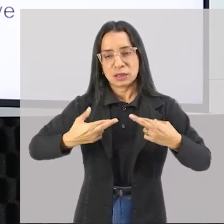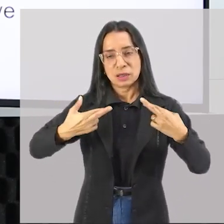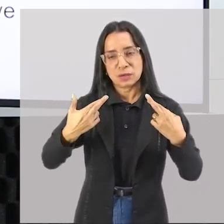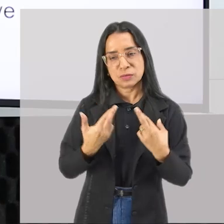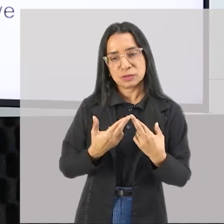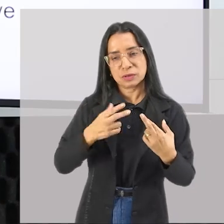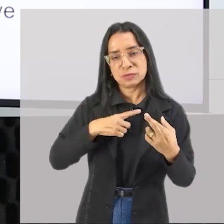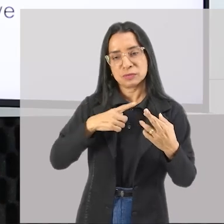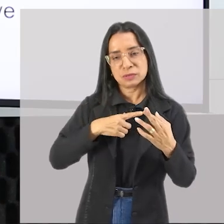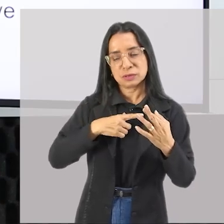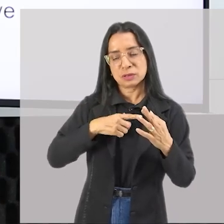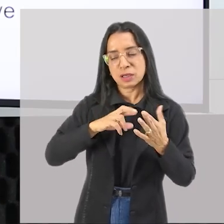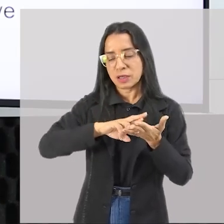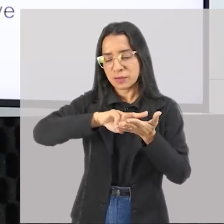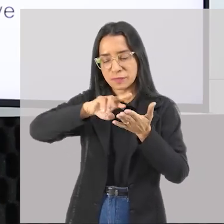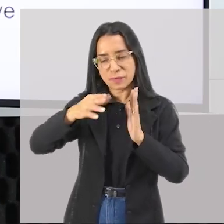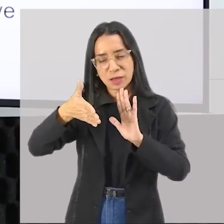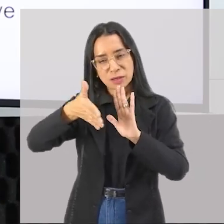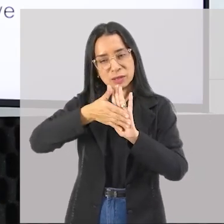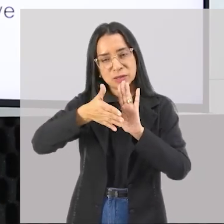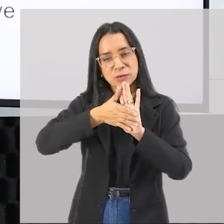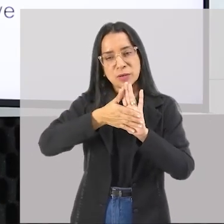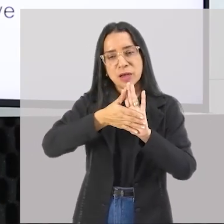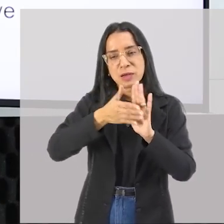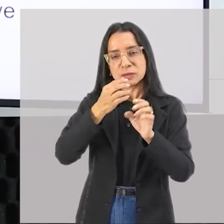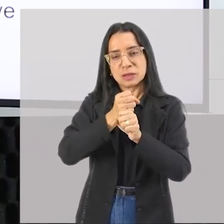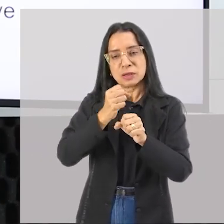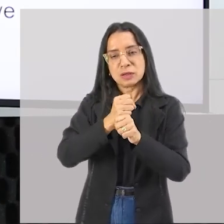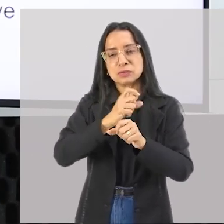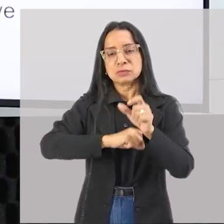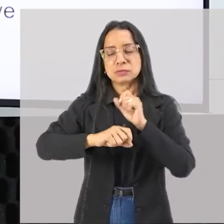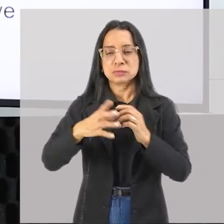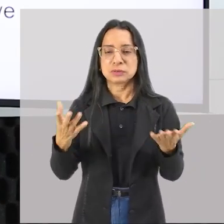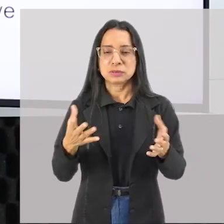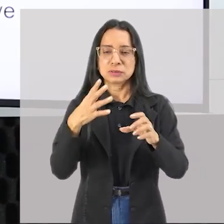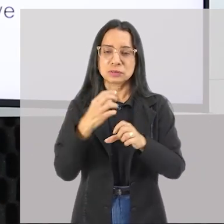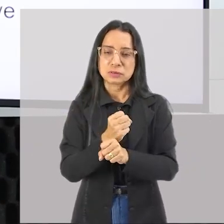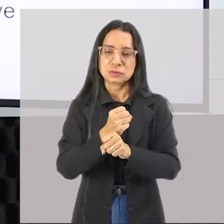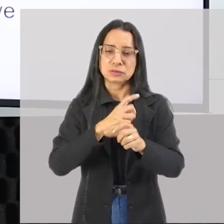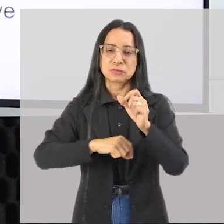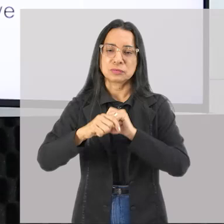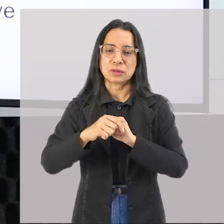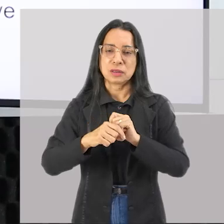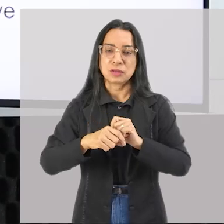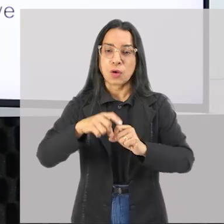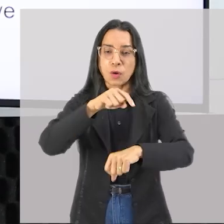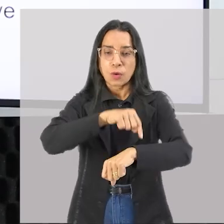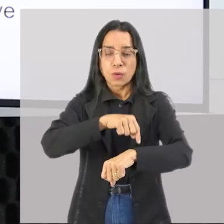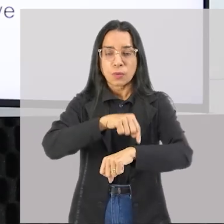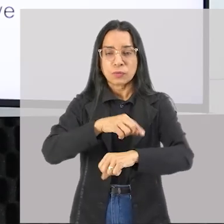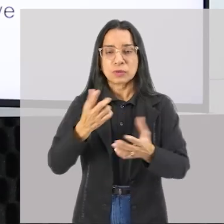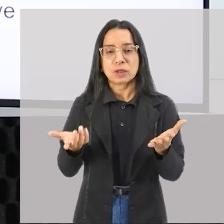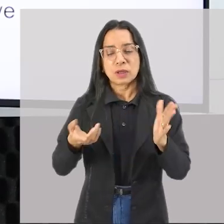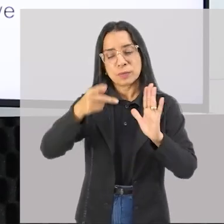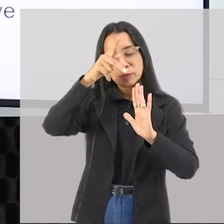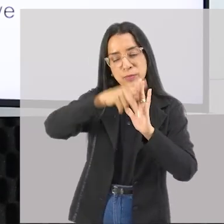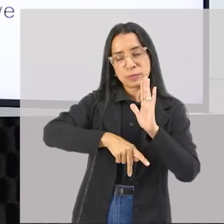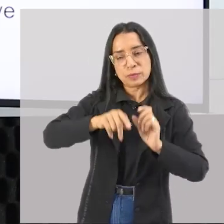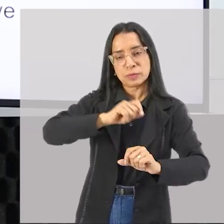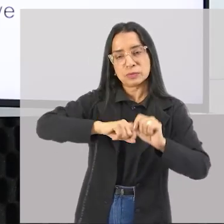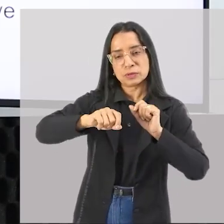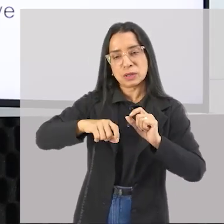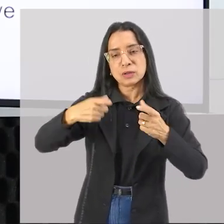várias questões, incluindo orçamento, alocação de orçamento, o prazo para os projetos,